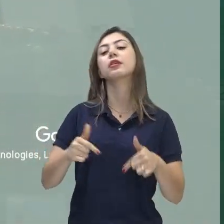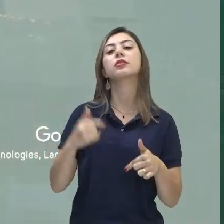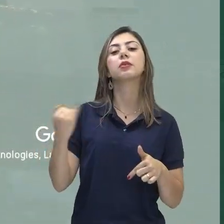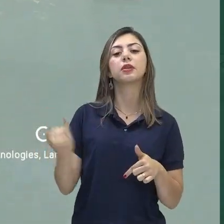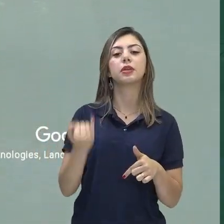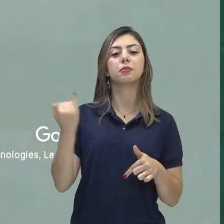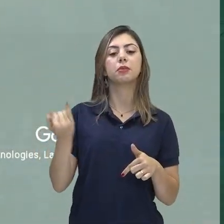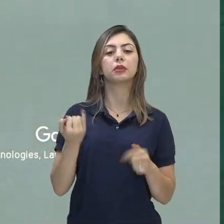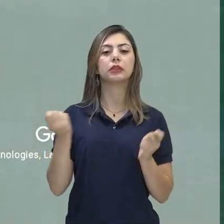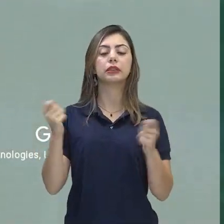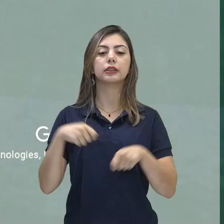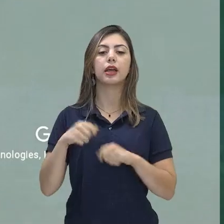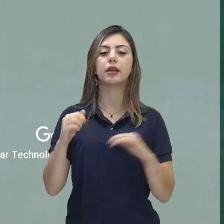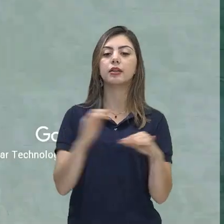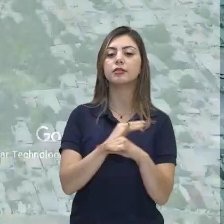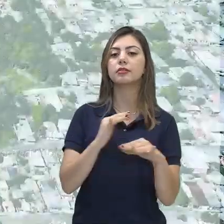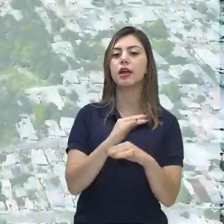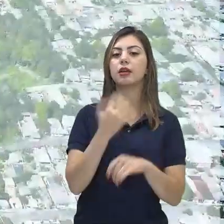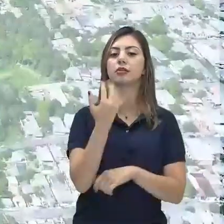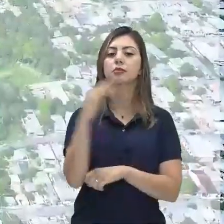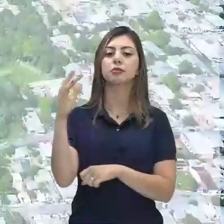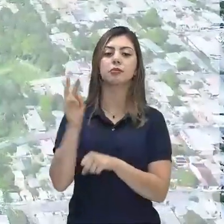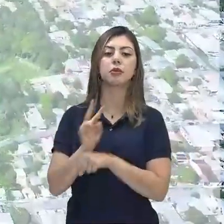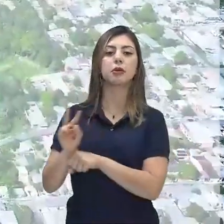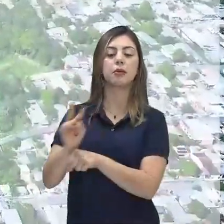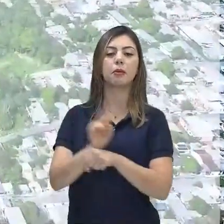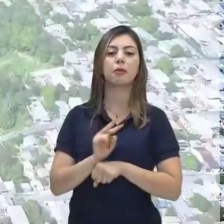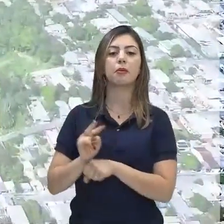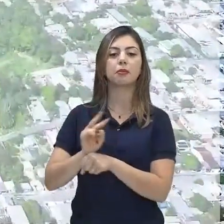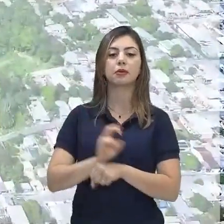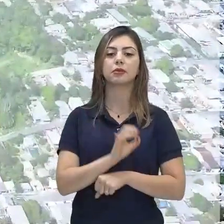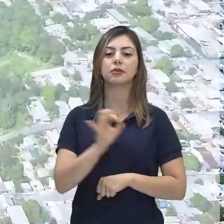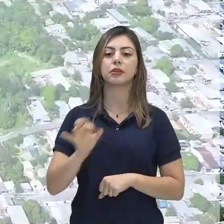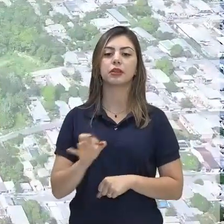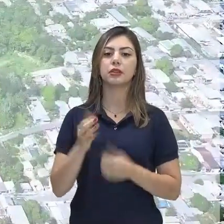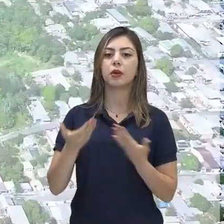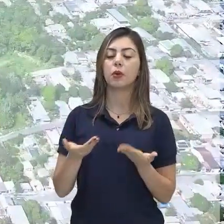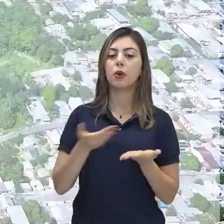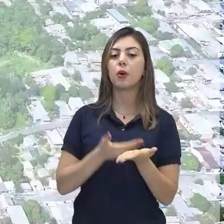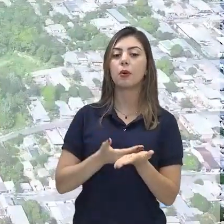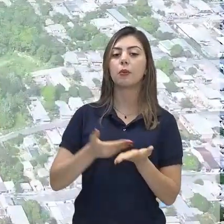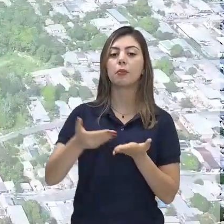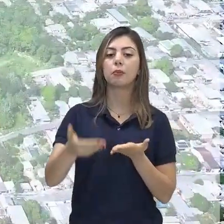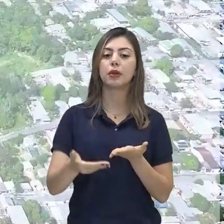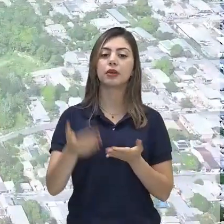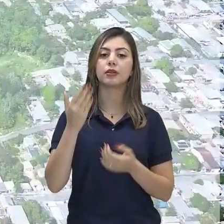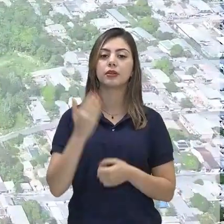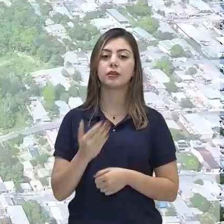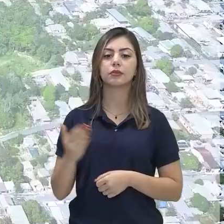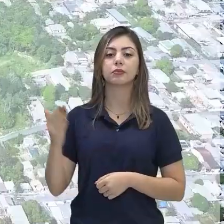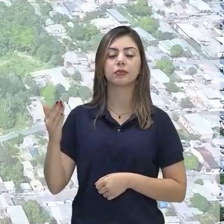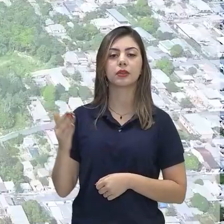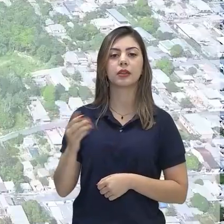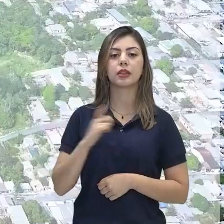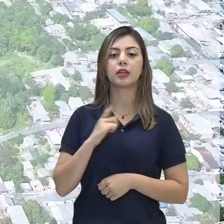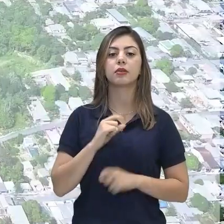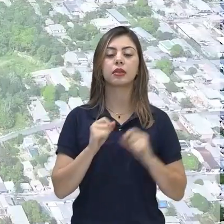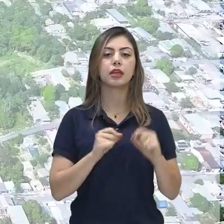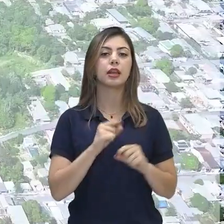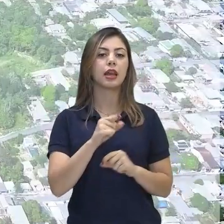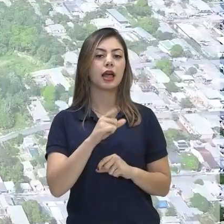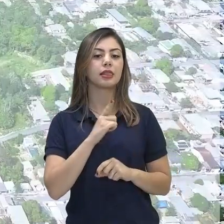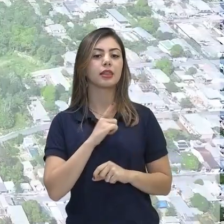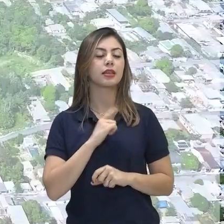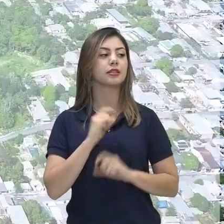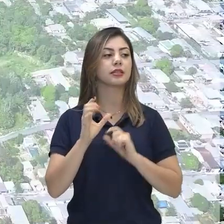importantes de conservação urbana em Manaus. Vai iniciar a sua jornada no Parque das Nascentes, no bairro Cidade de